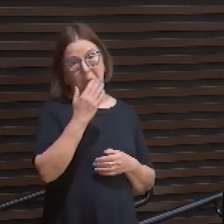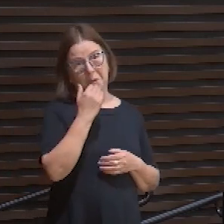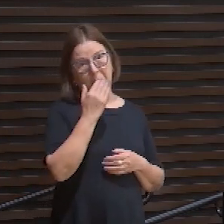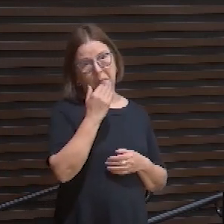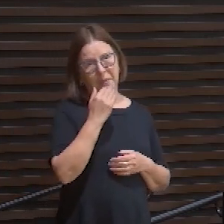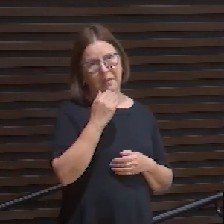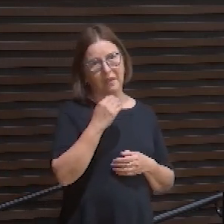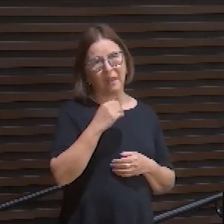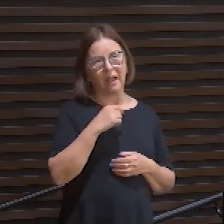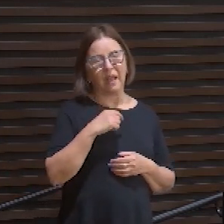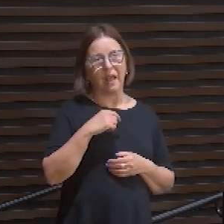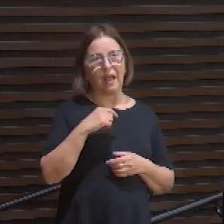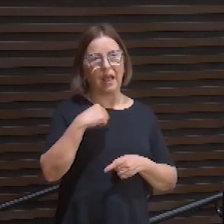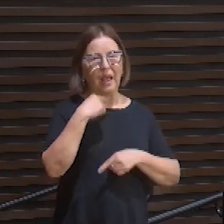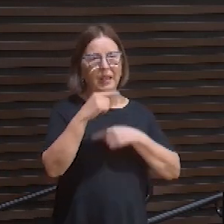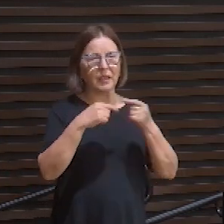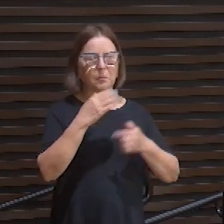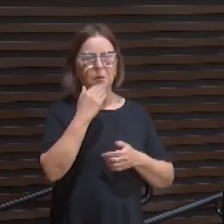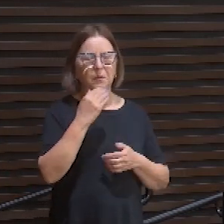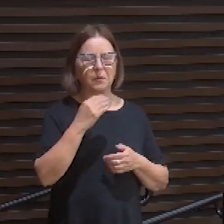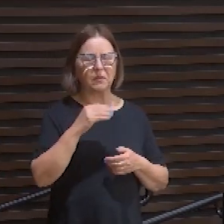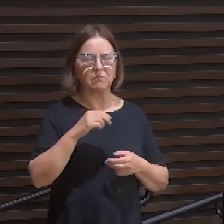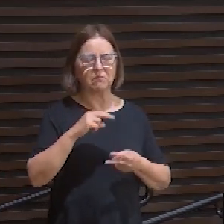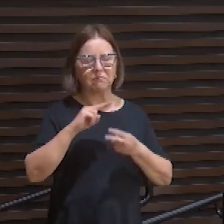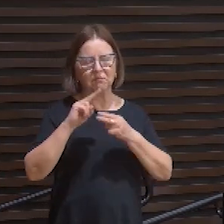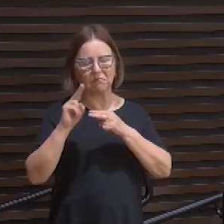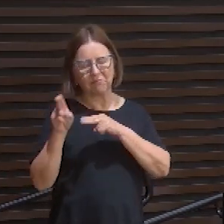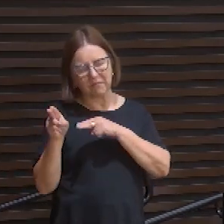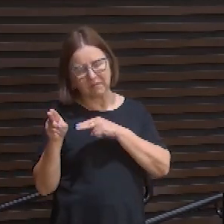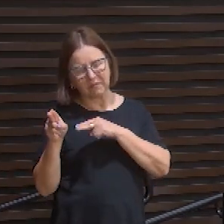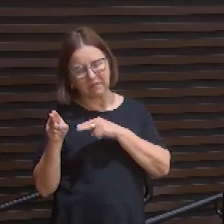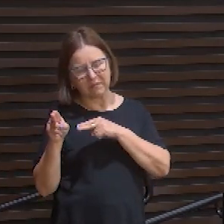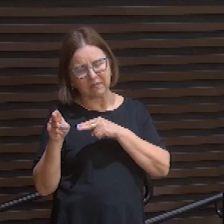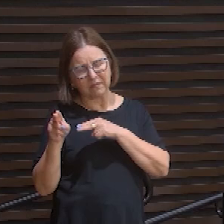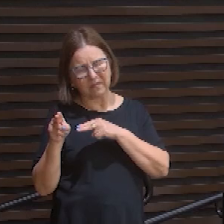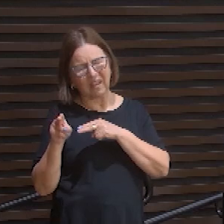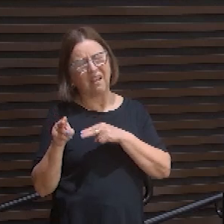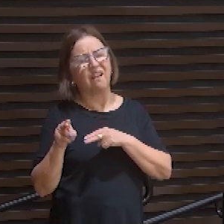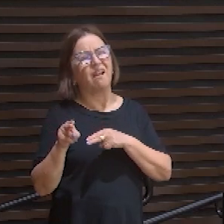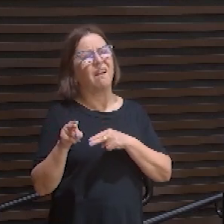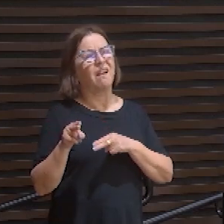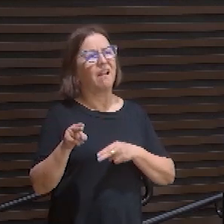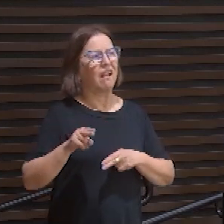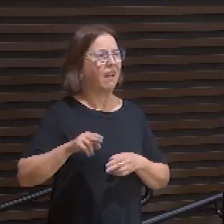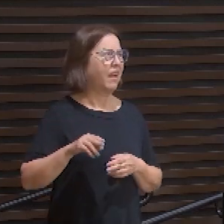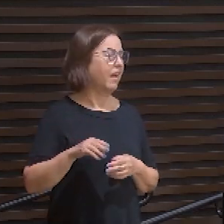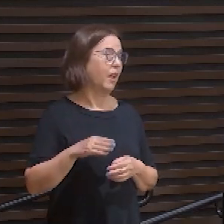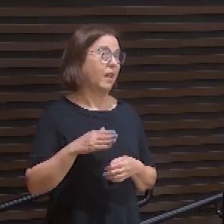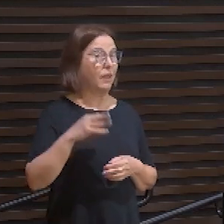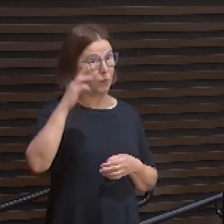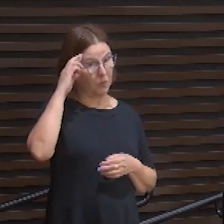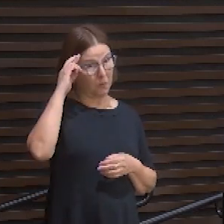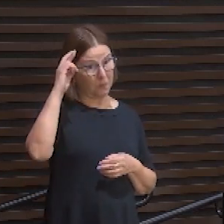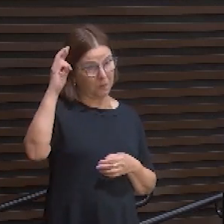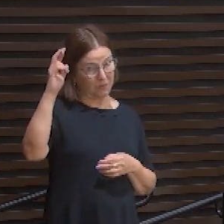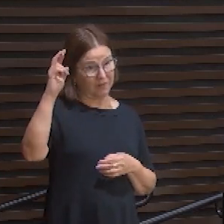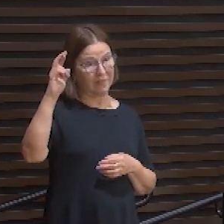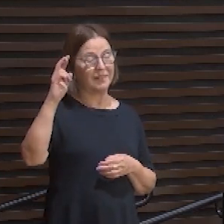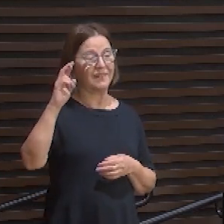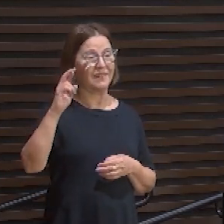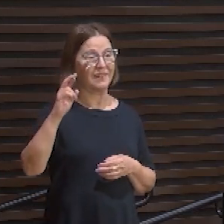aí eu fui e deitei para dormir. Ah, meu amigo, o Senhor me tratou. Eu